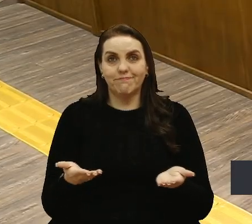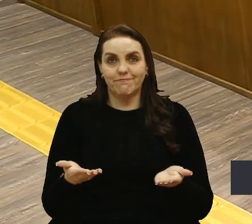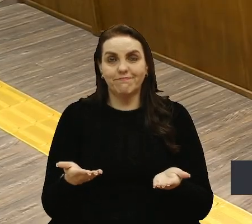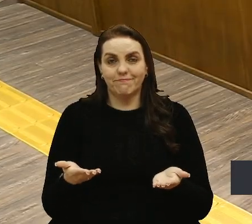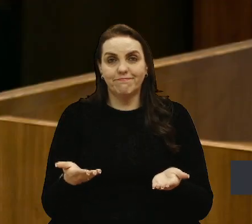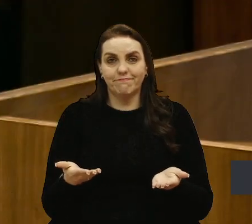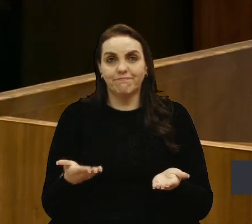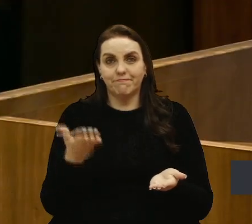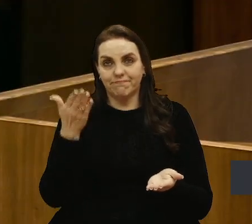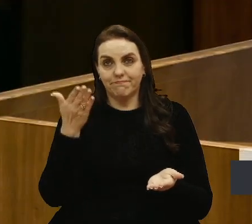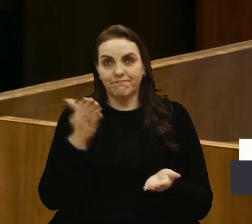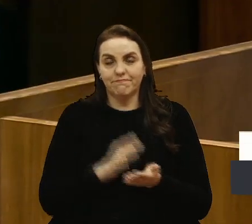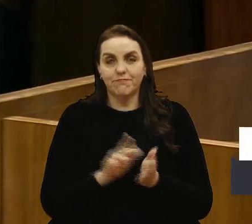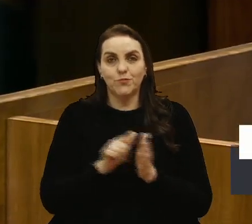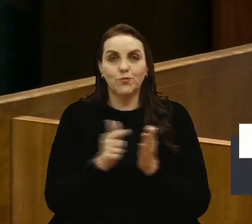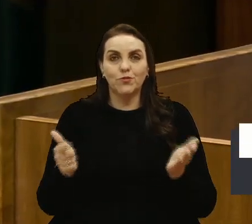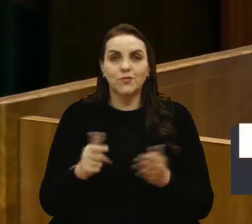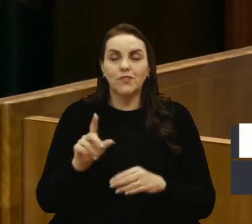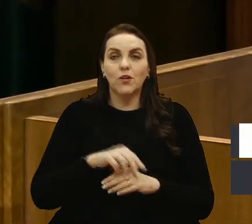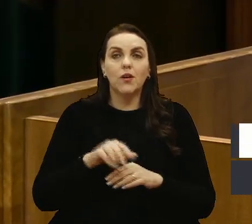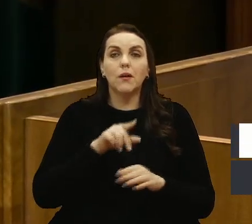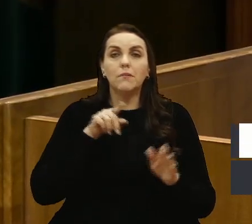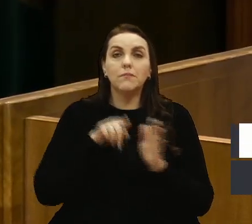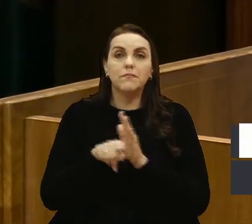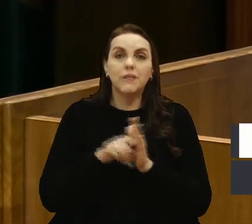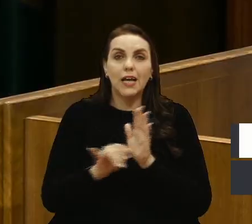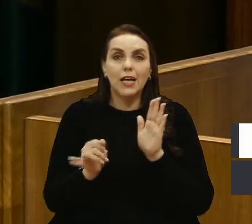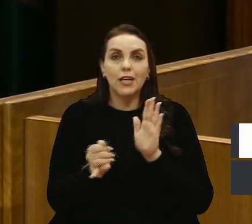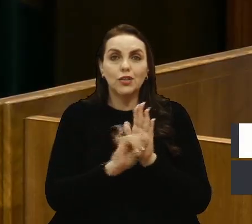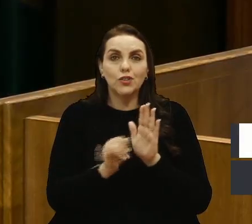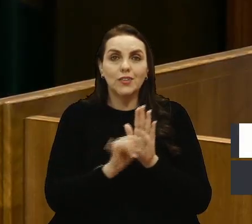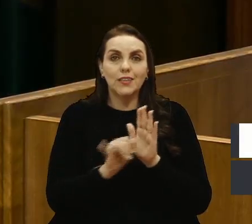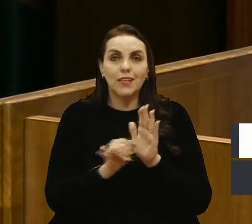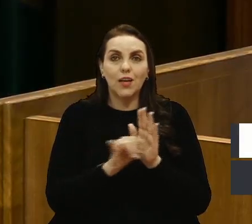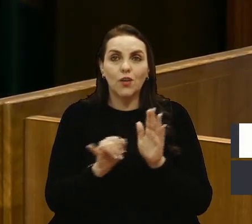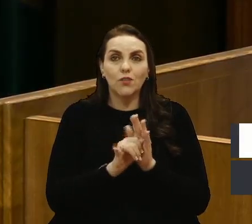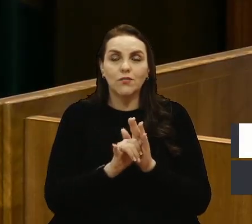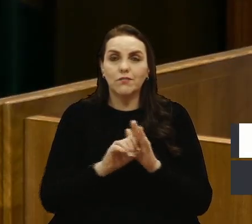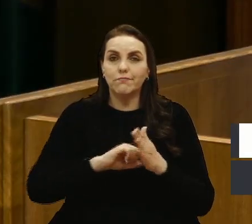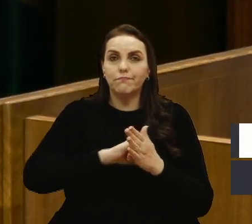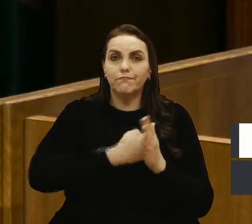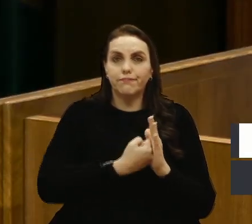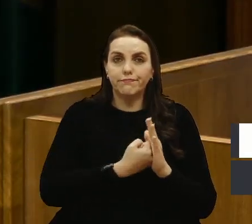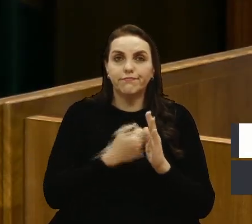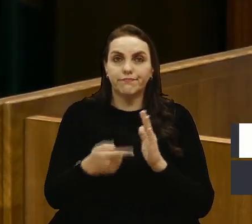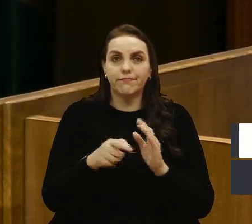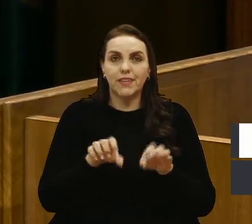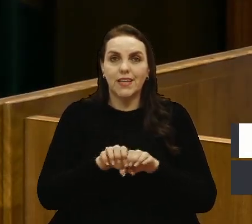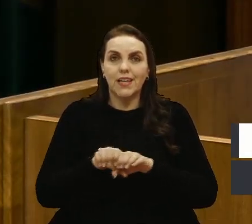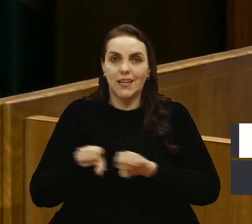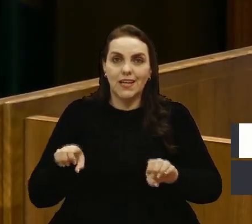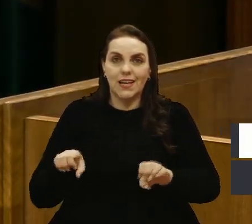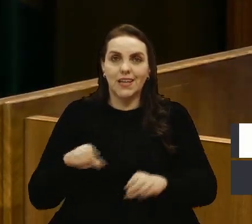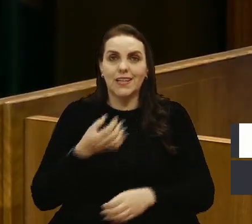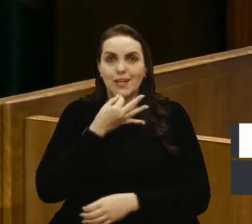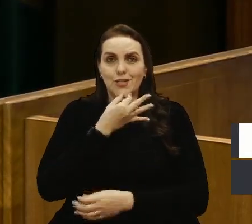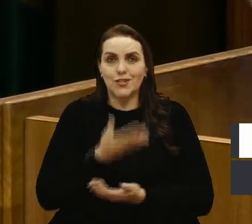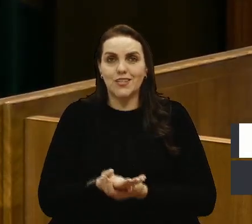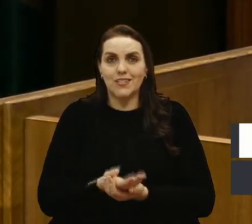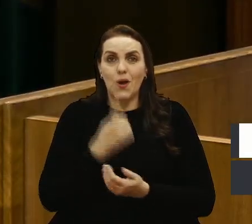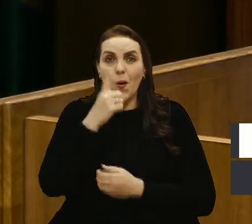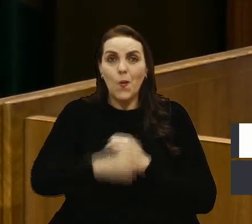Do município, o Jornal do Pioneiro, hoje, questionamento sobre edital, travam largada do Canaliza Caxias. Mas, gente, faz mais de 1 ano que ele